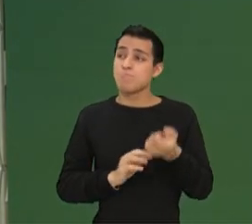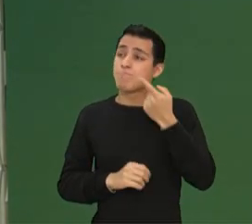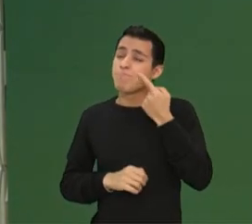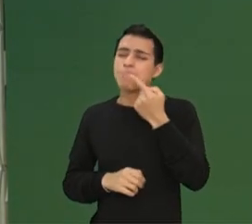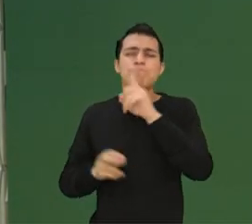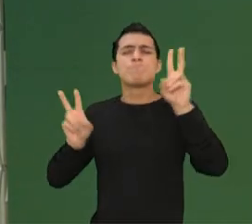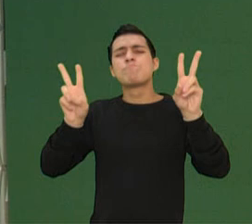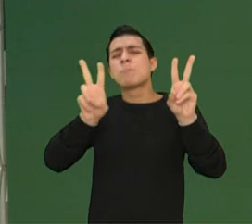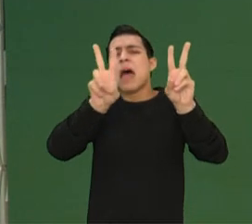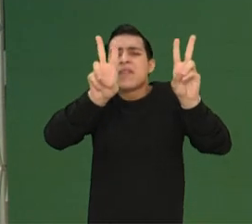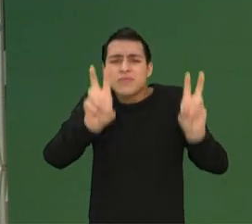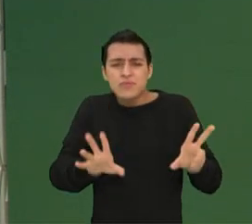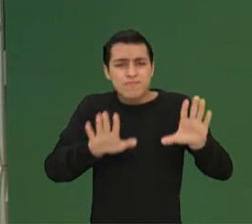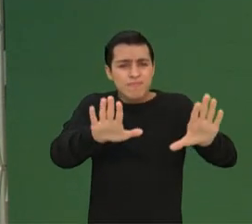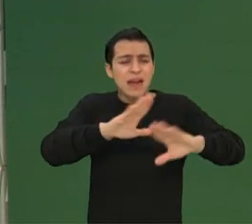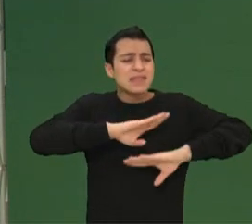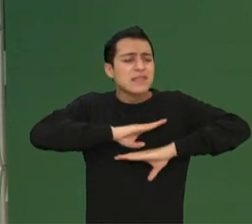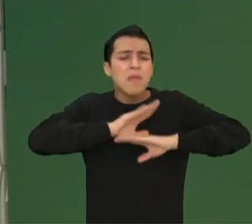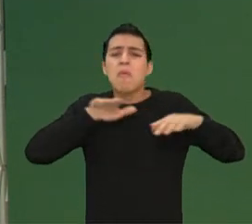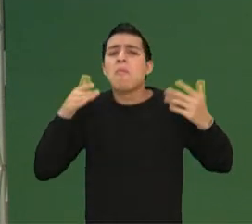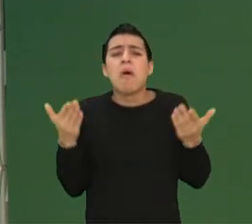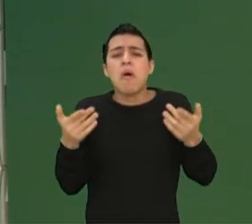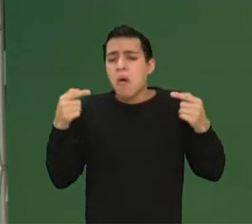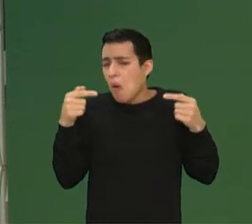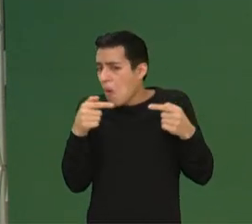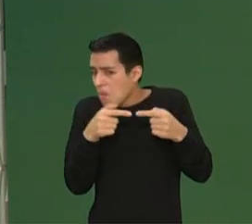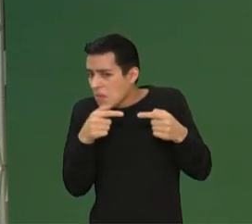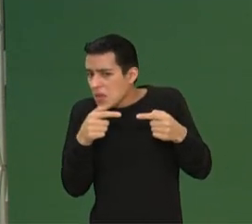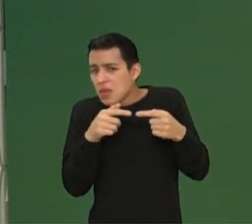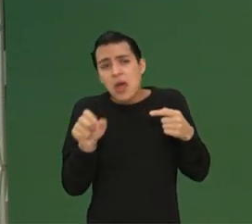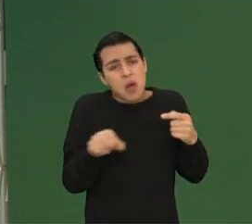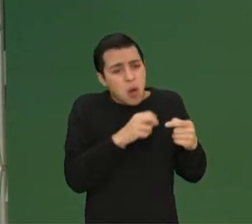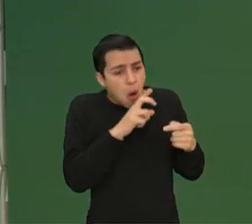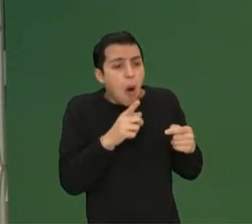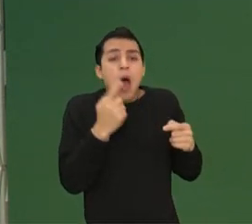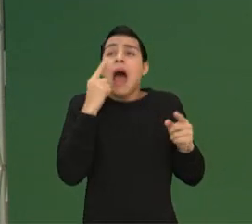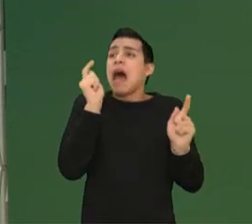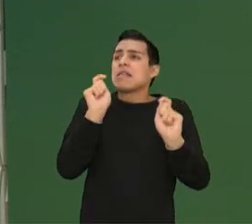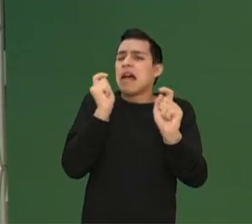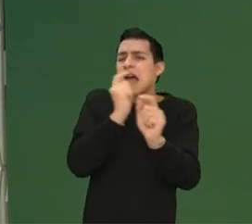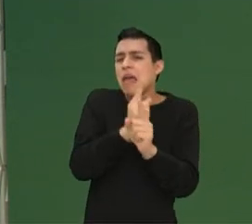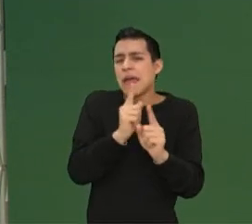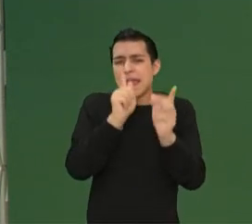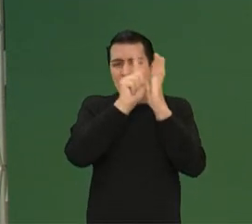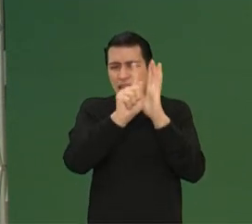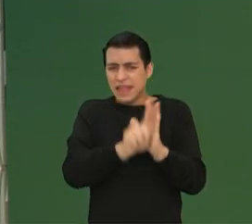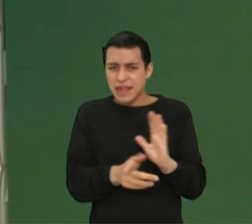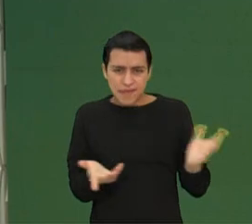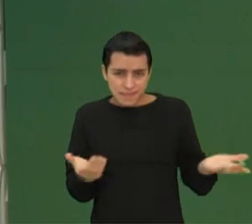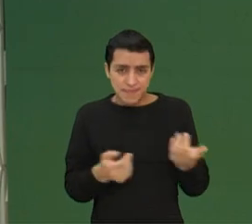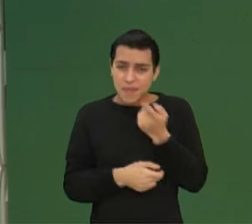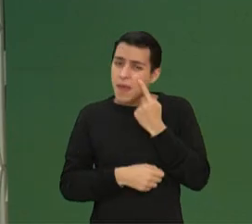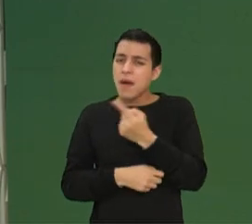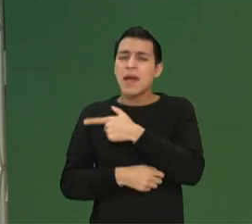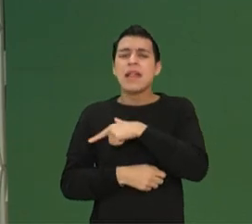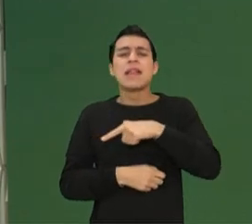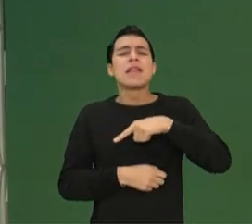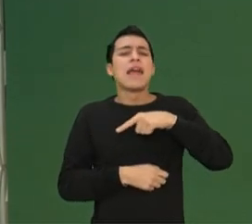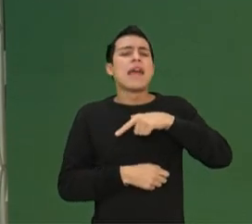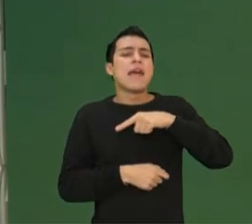Assuntos, em que situações nós podemos aplicar ou encontrar uma enquete? Veja aqui, eu tenho aqui